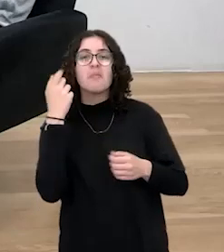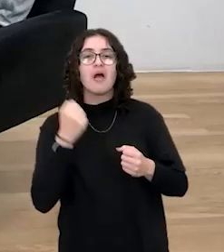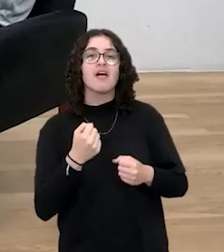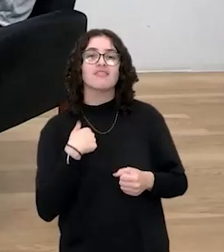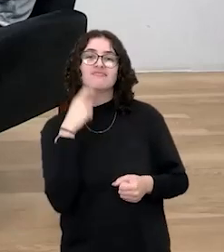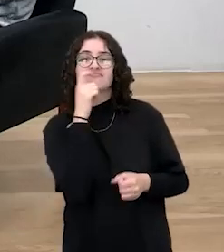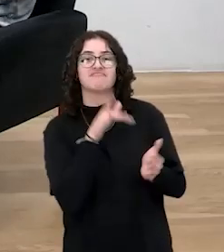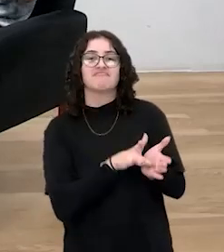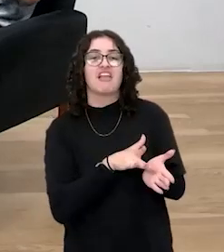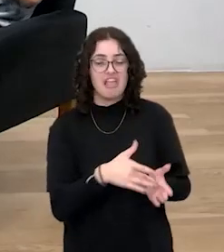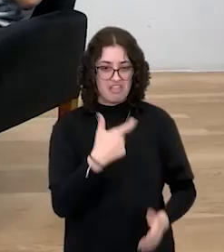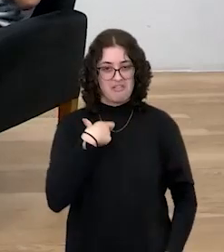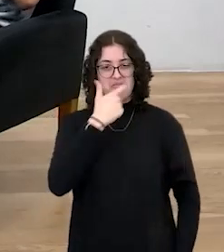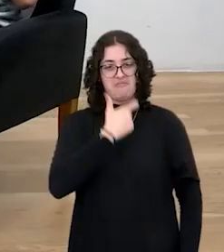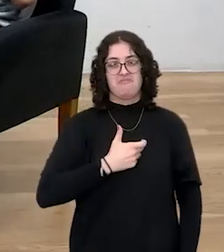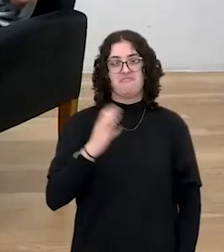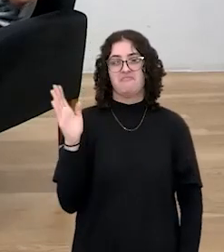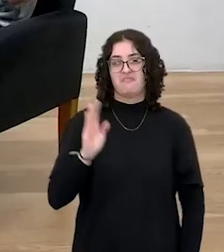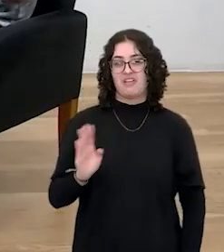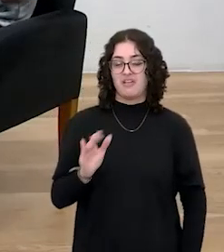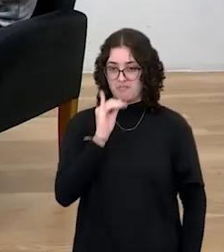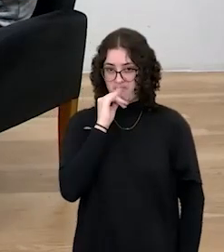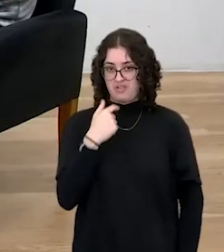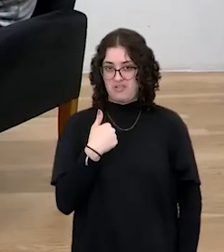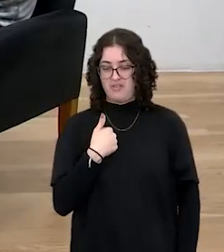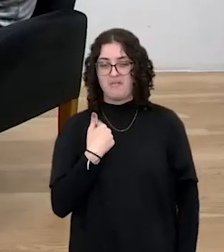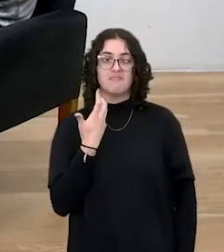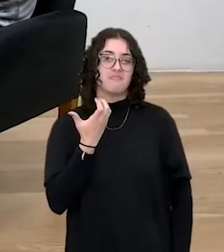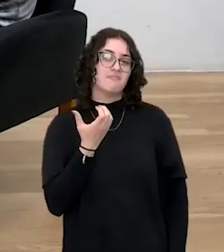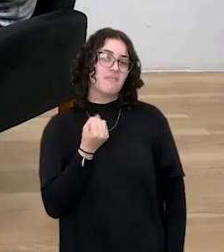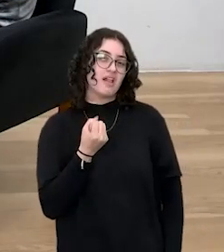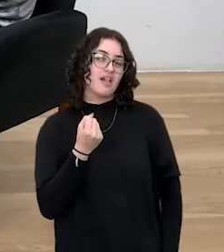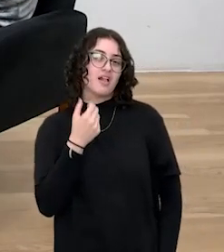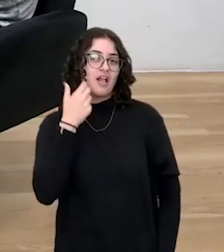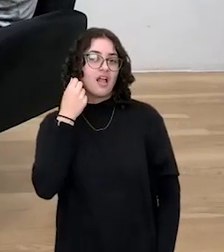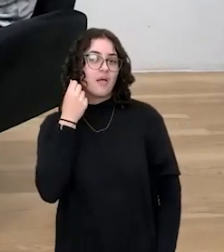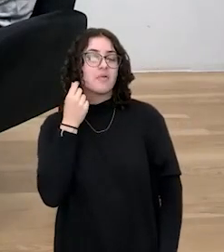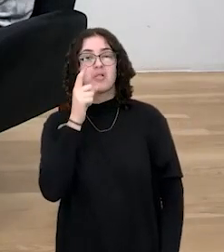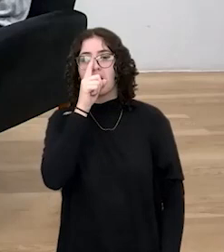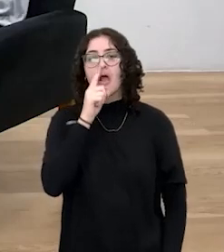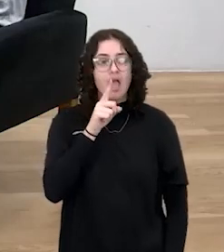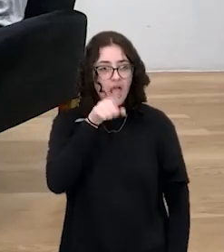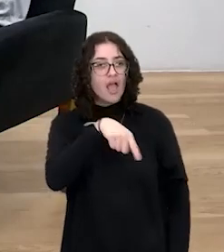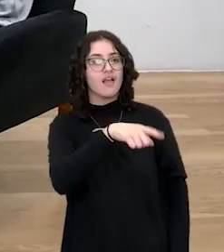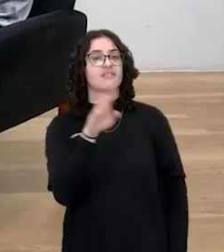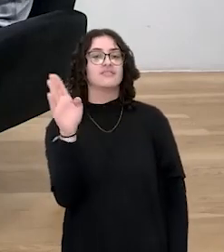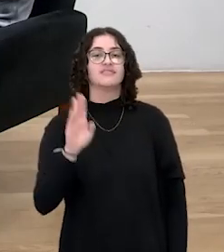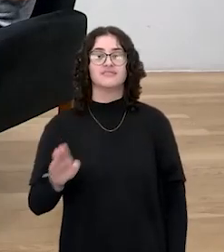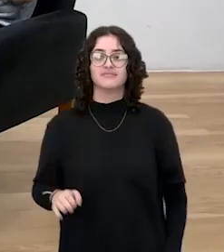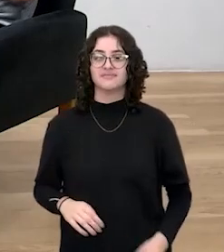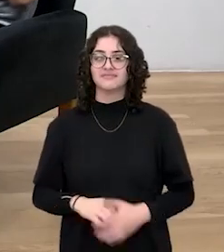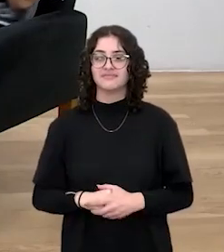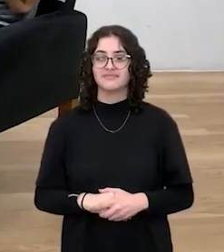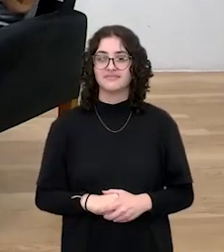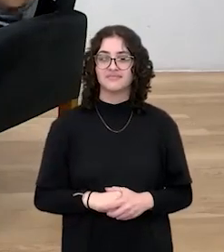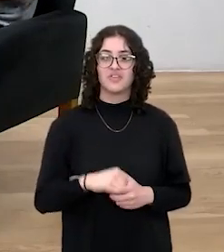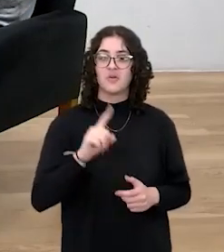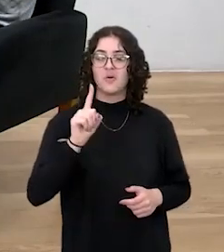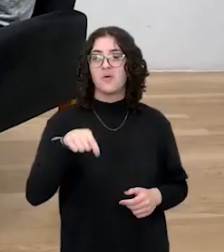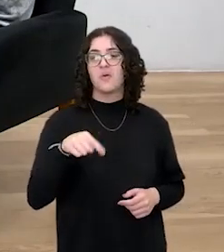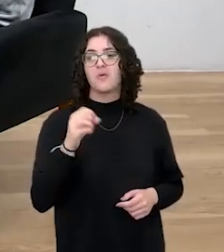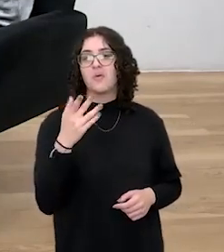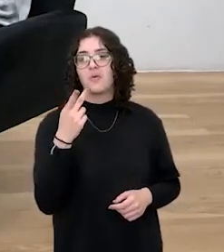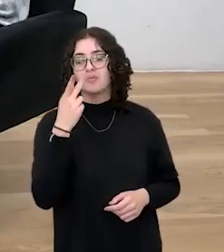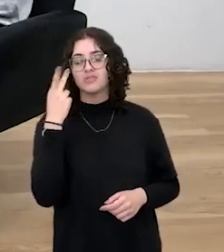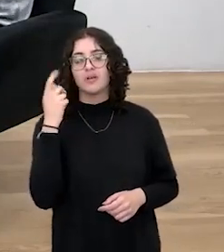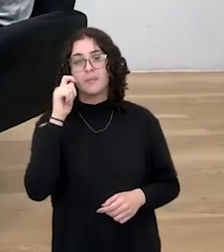tem... eu sou uma pessoa branca com cabelo loiro. Pode ser um brasileiro, pode ser um brasileiro. Sim. Uma pessoa negra,